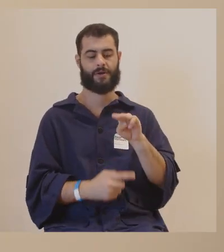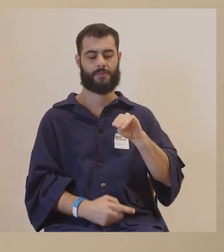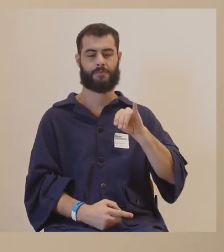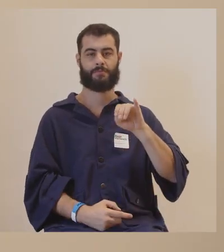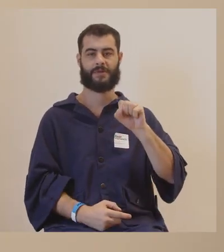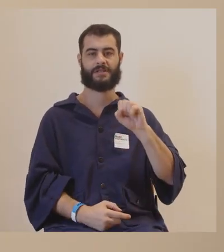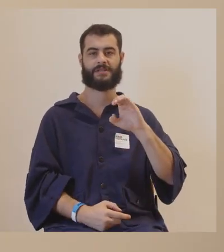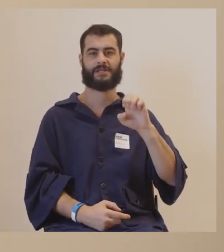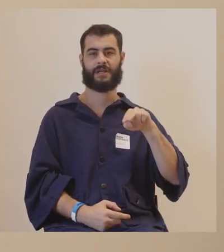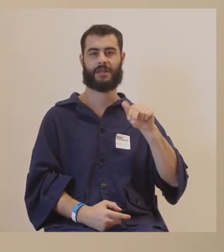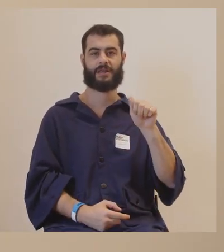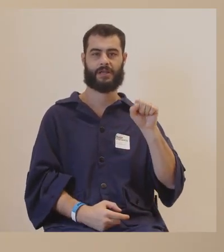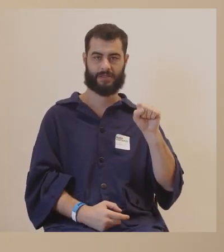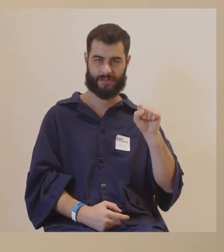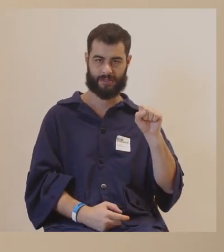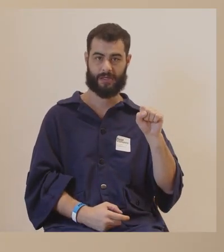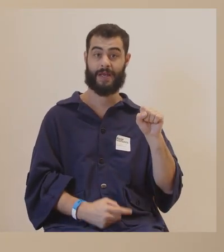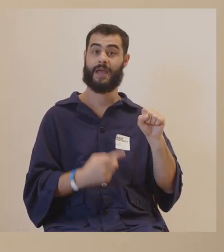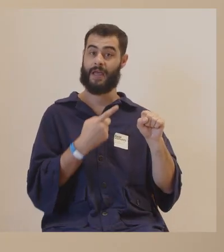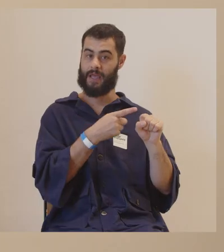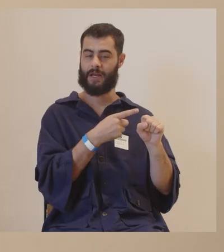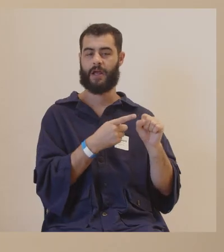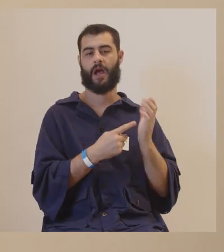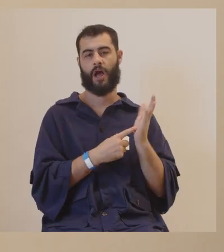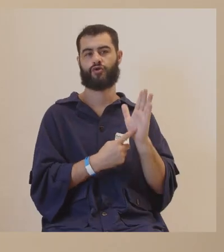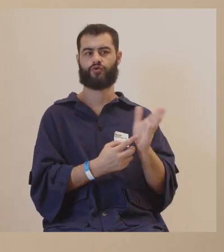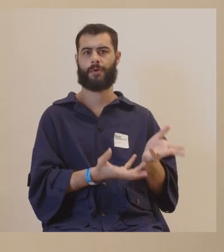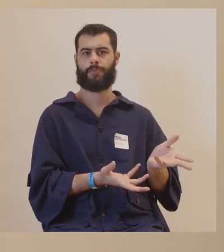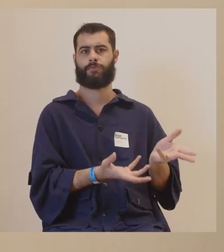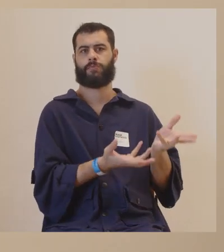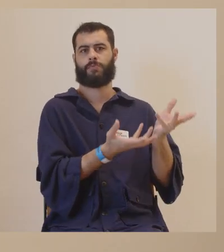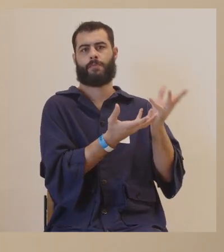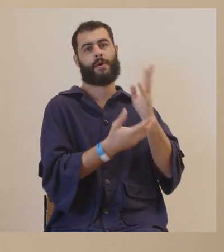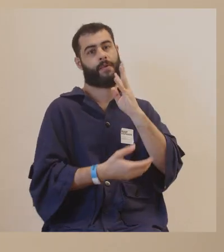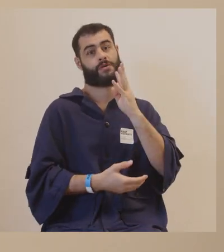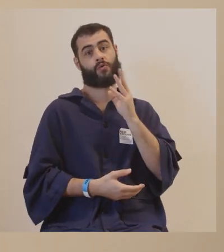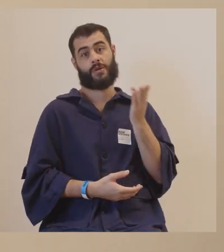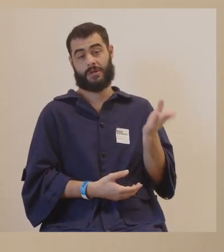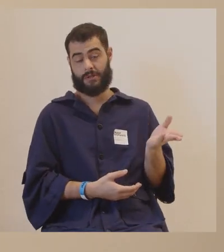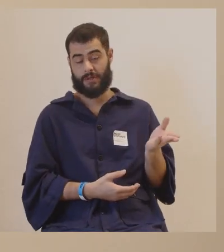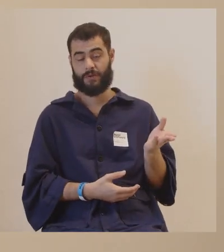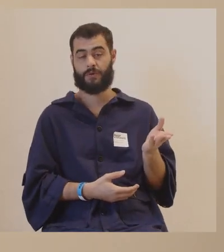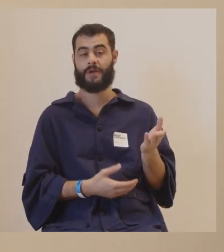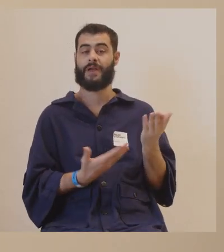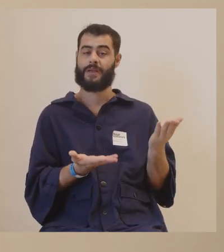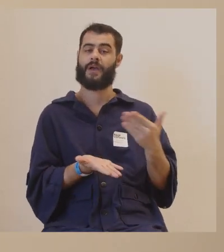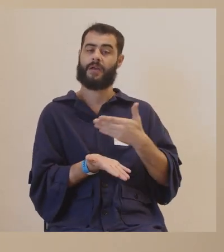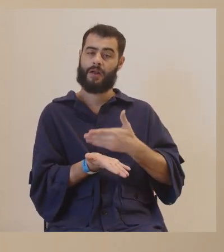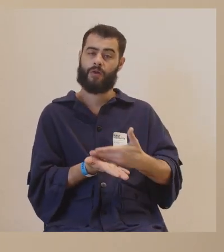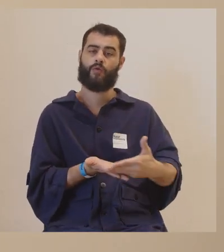em Giverny, etc., né? E ele começa a ganhar uma